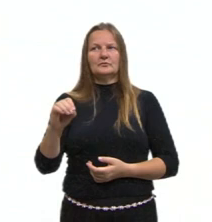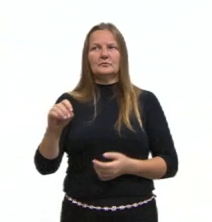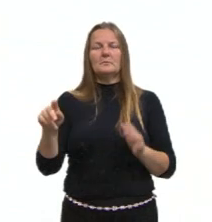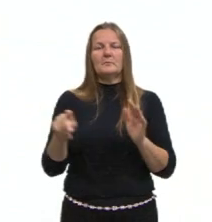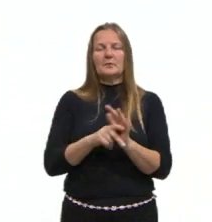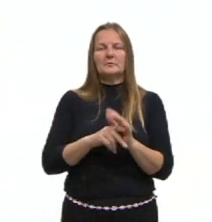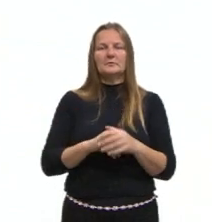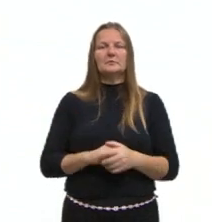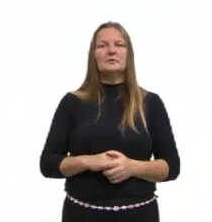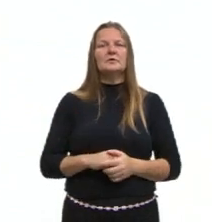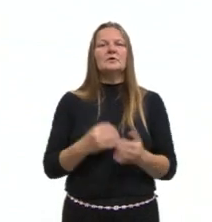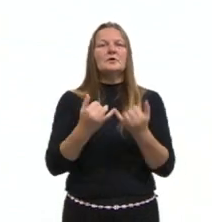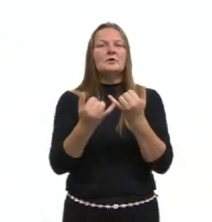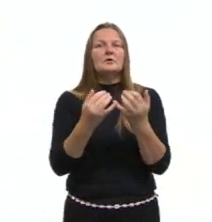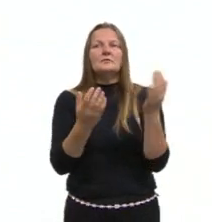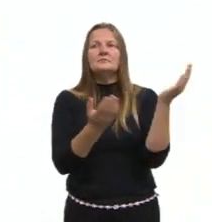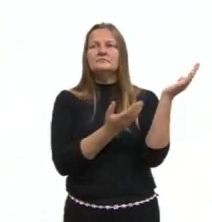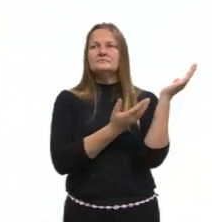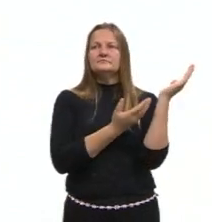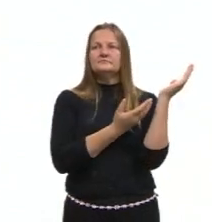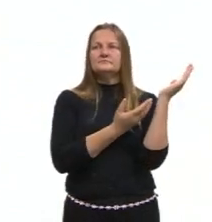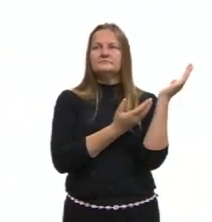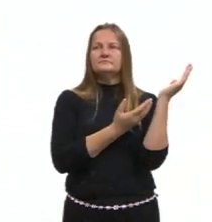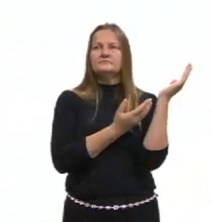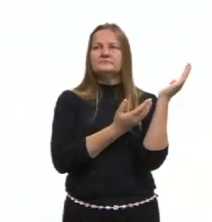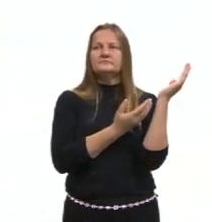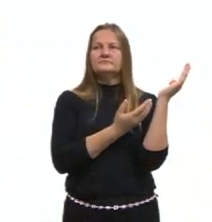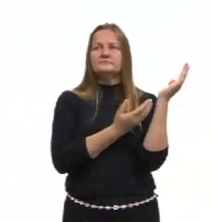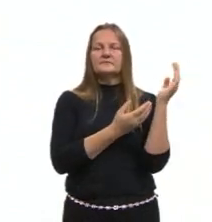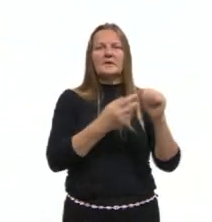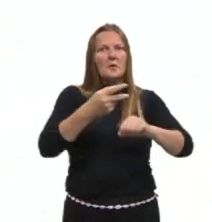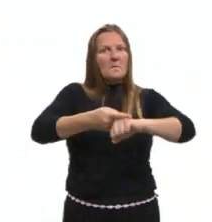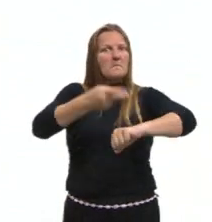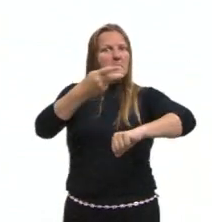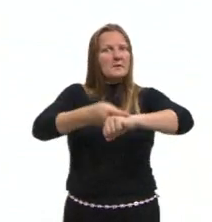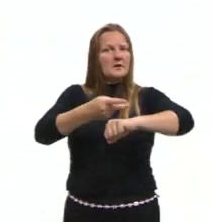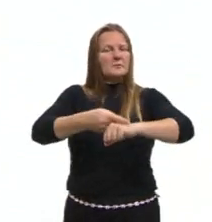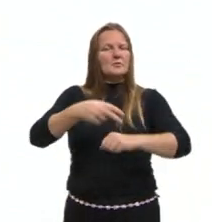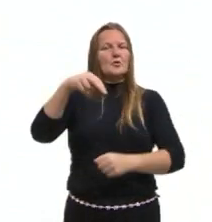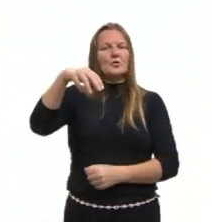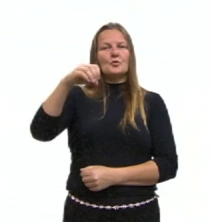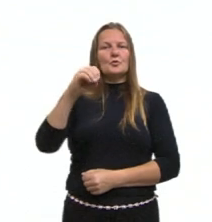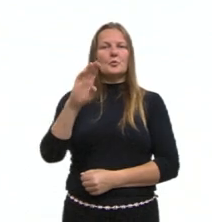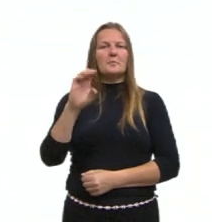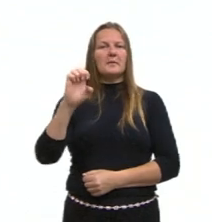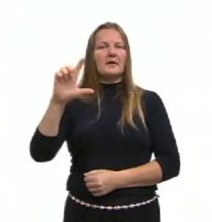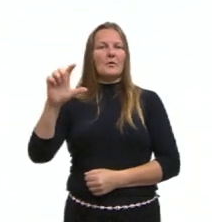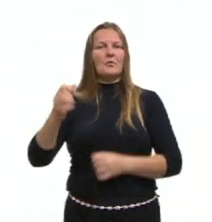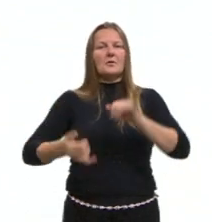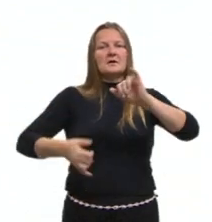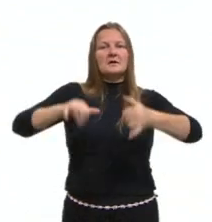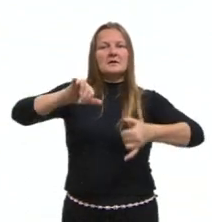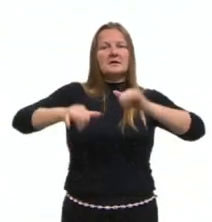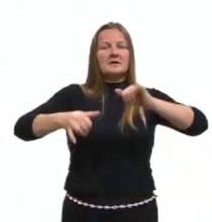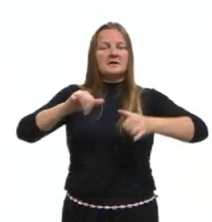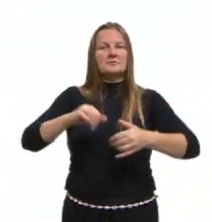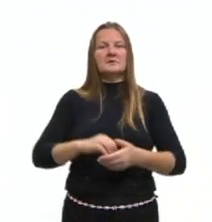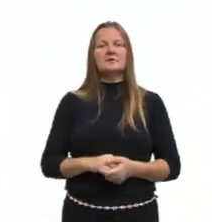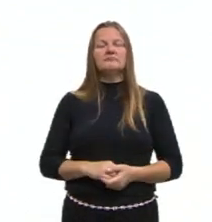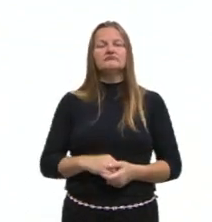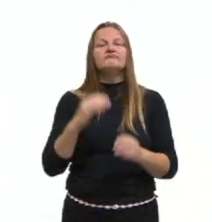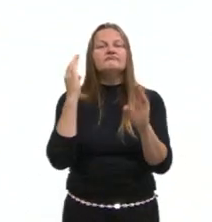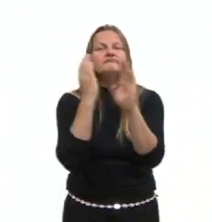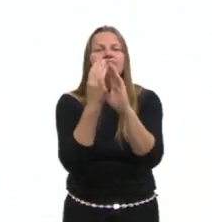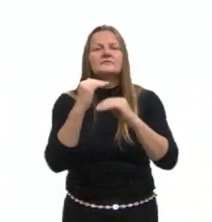então outra questão de 2021 foi o prêmio prêmio nobelde química tá de 2020 que deve ser descoberta e